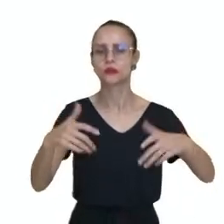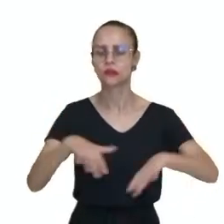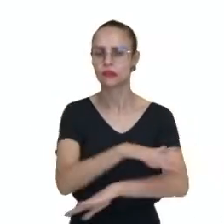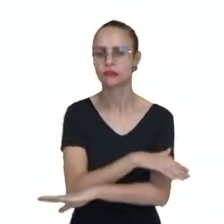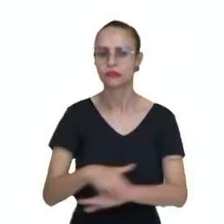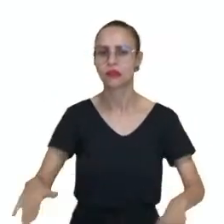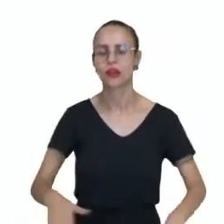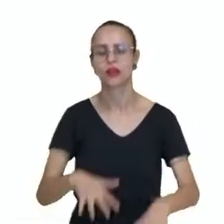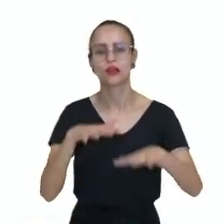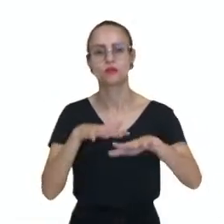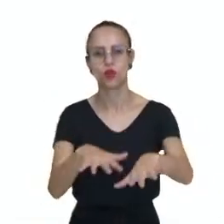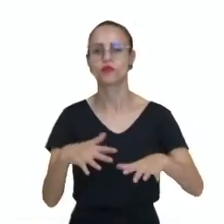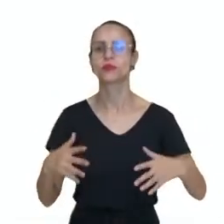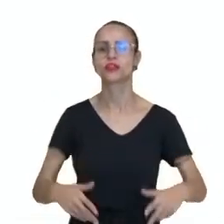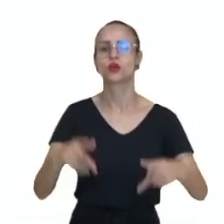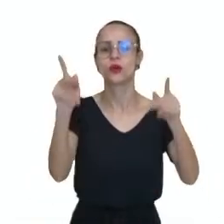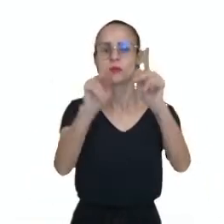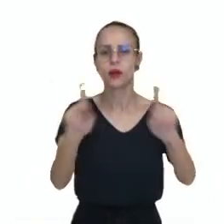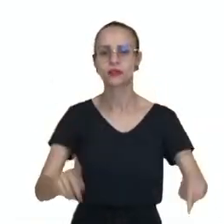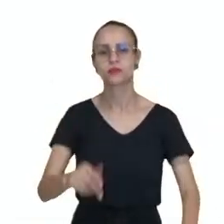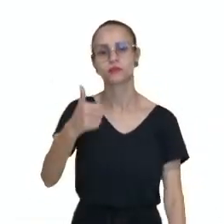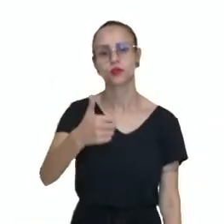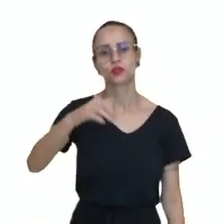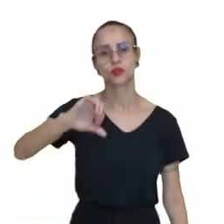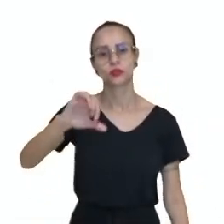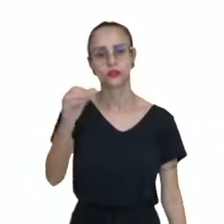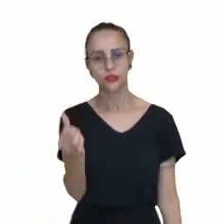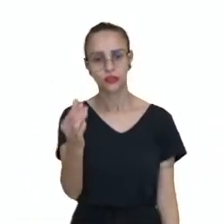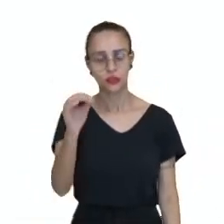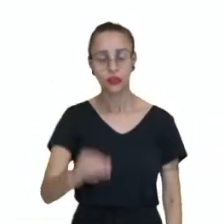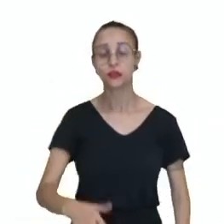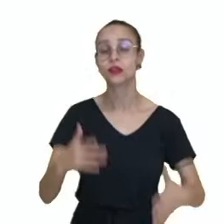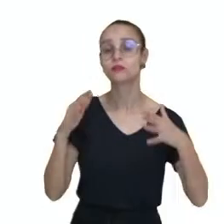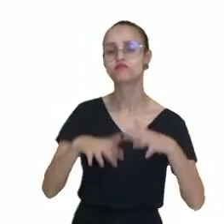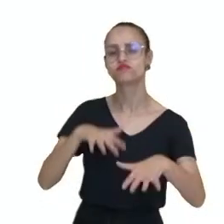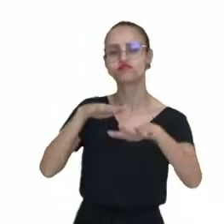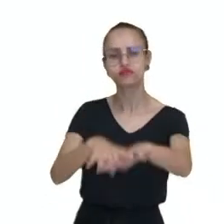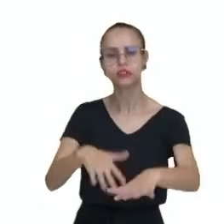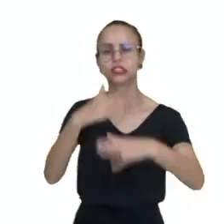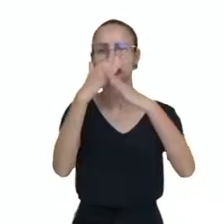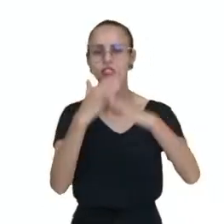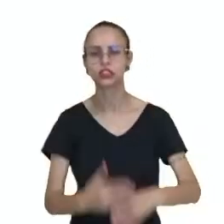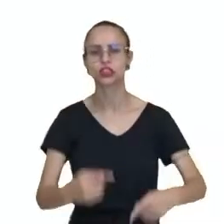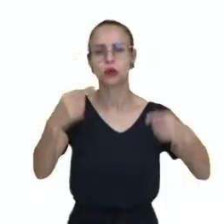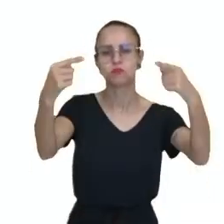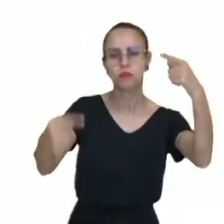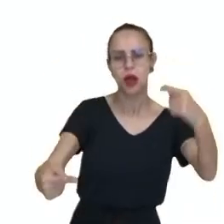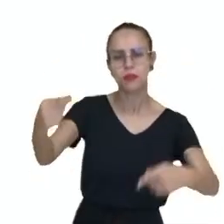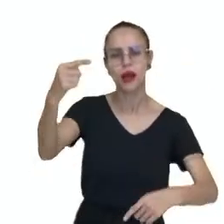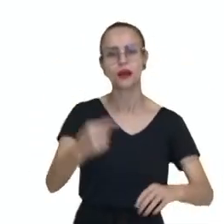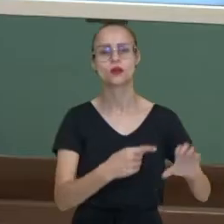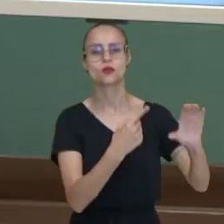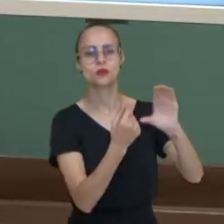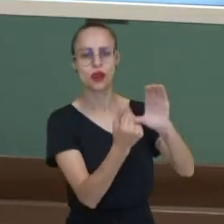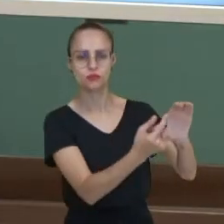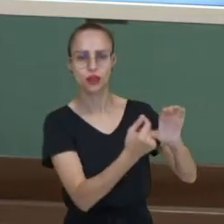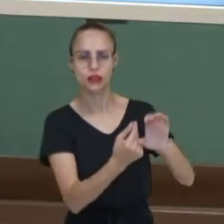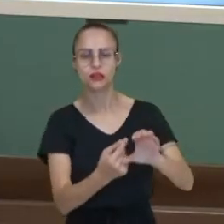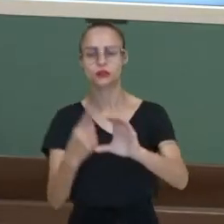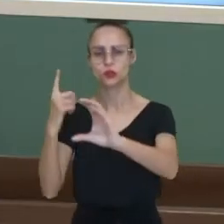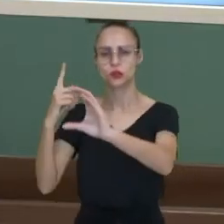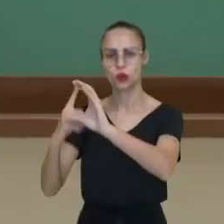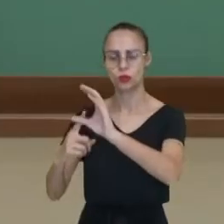esses movimentos pacifistas dos anos 60, que contestavam essa disputa entre o capitalismo e o